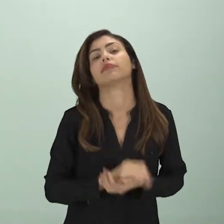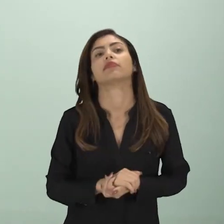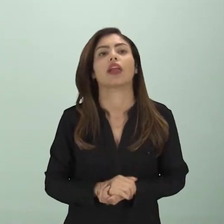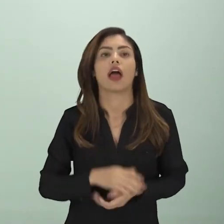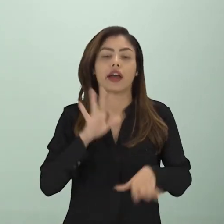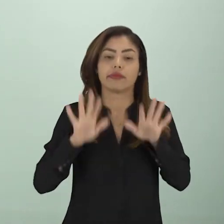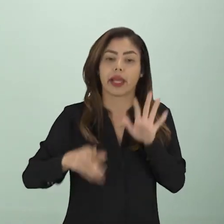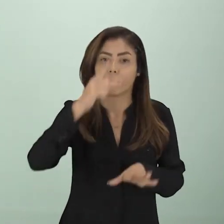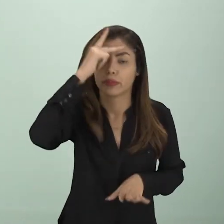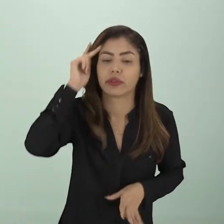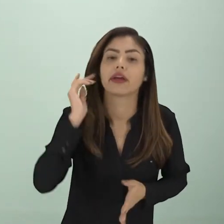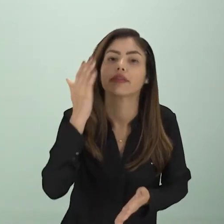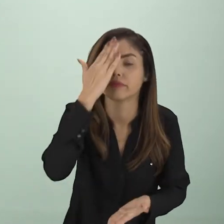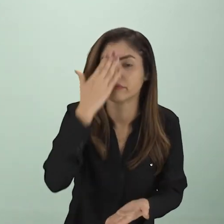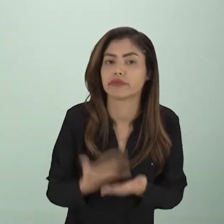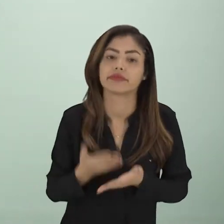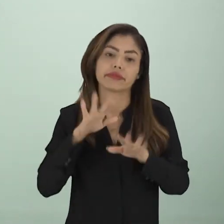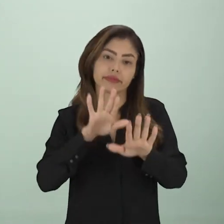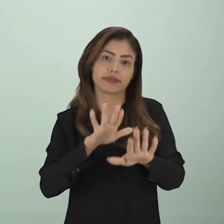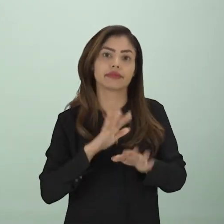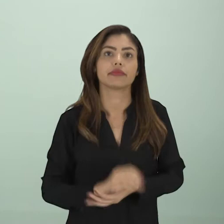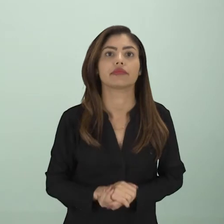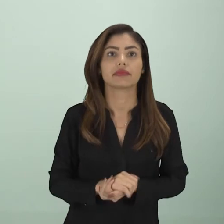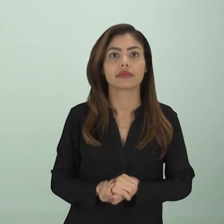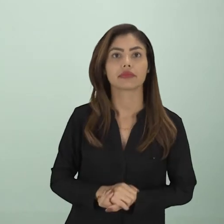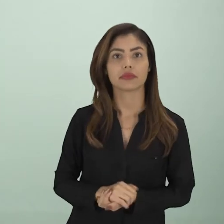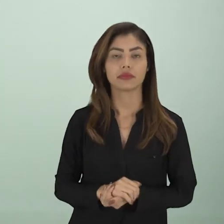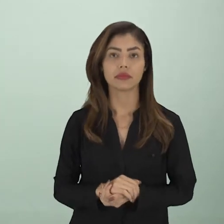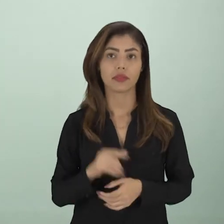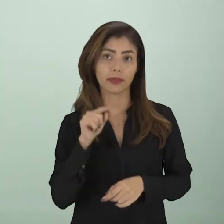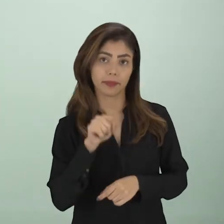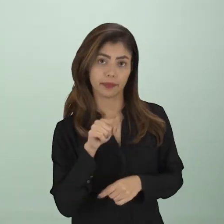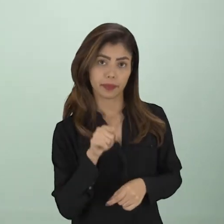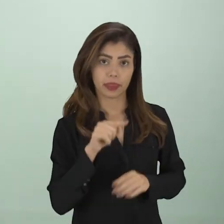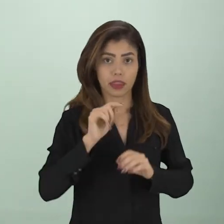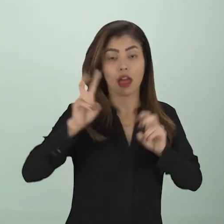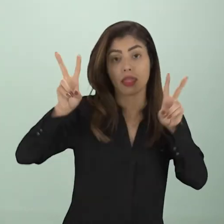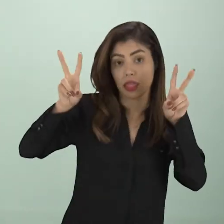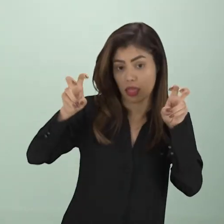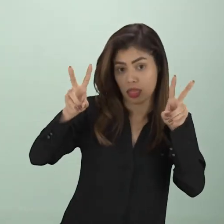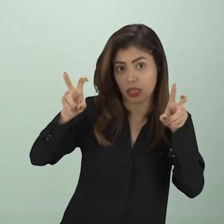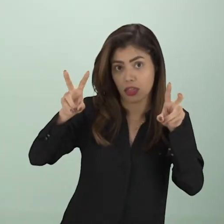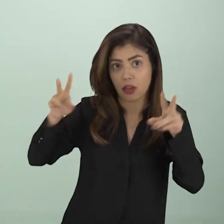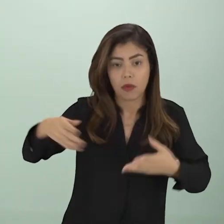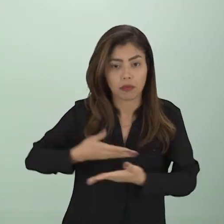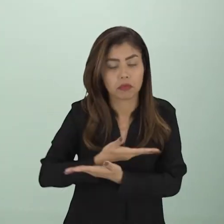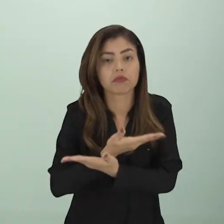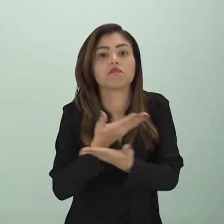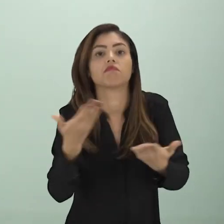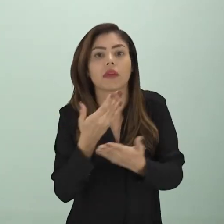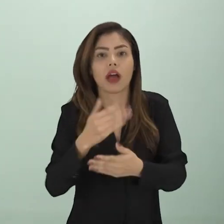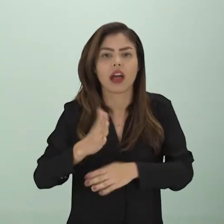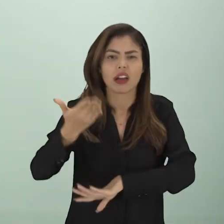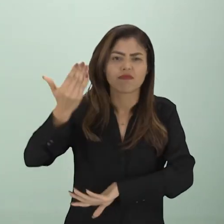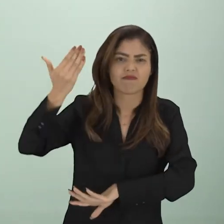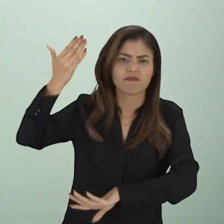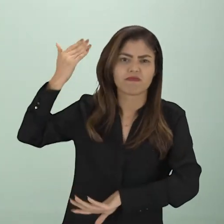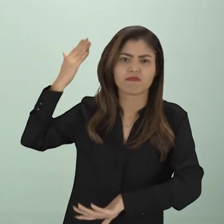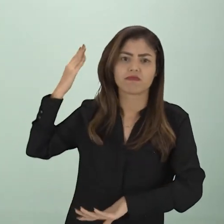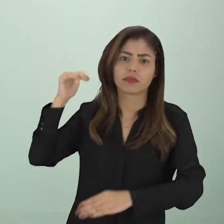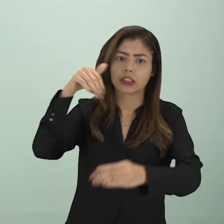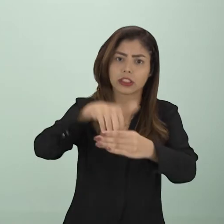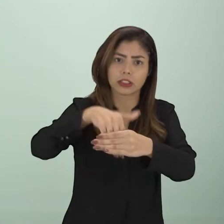pessoas que acreditarem nela, certo? E aí, pessoal, esse tema ele se popularizou um pouquinho mais lá nas